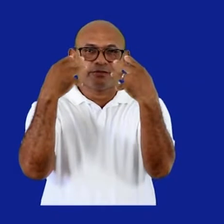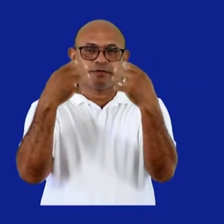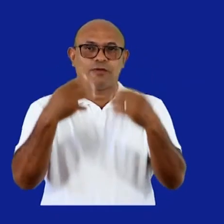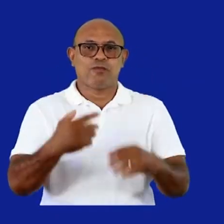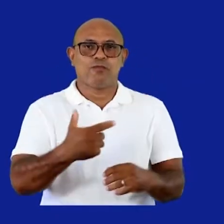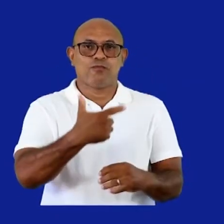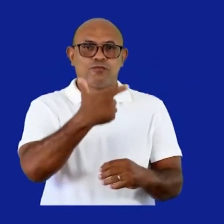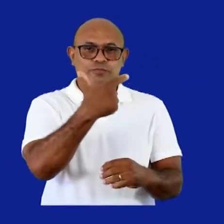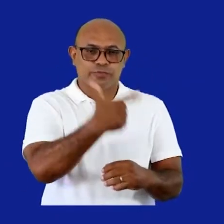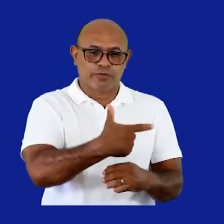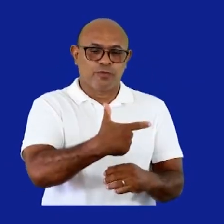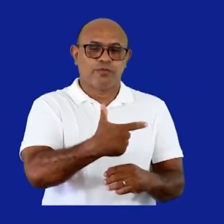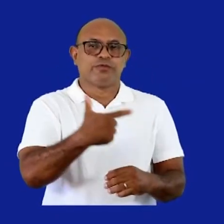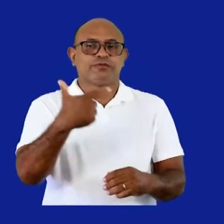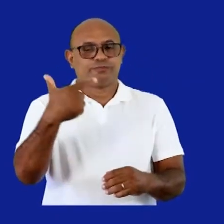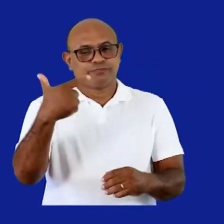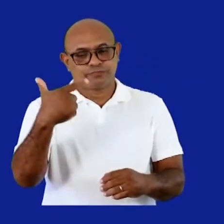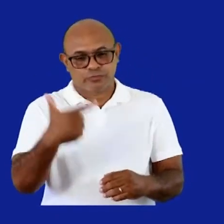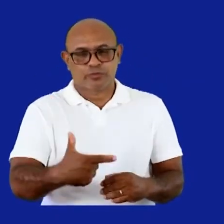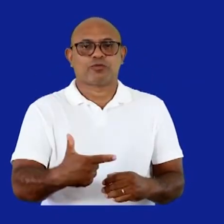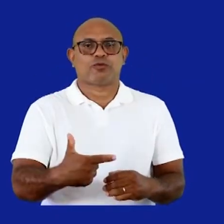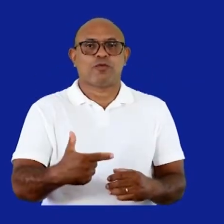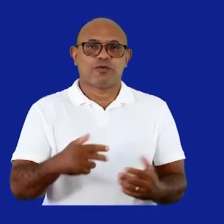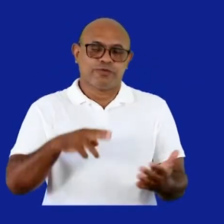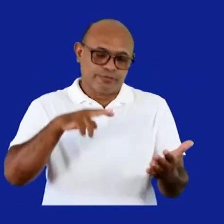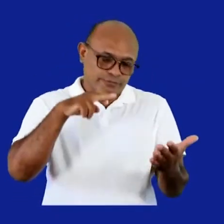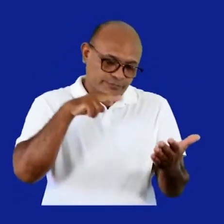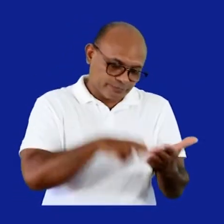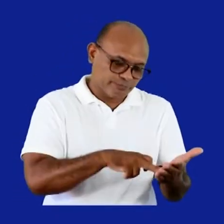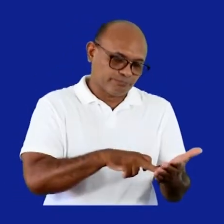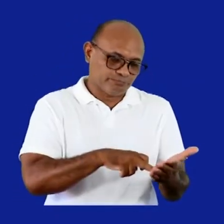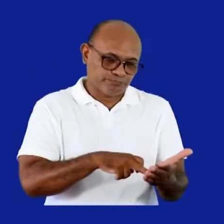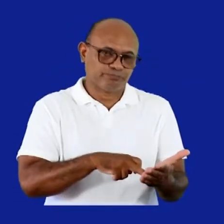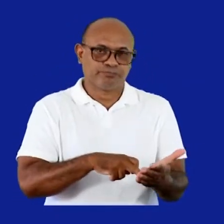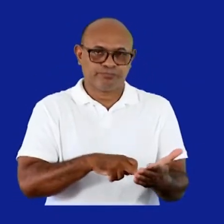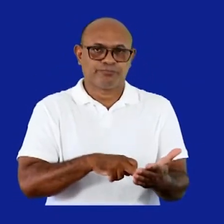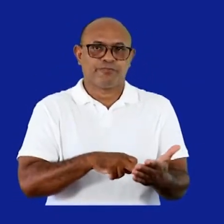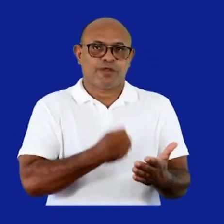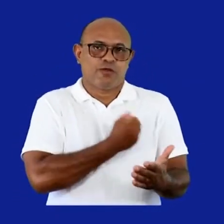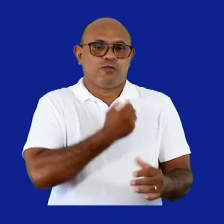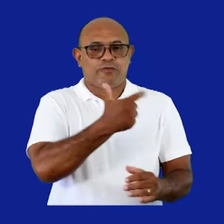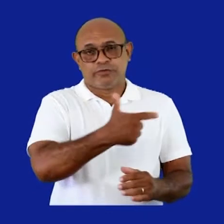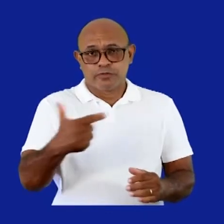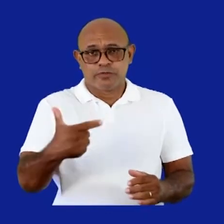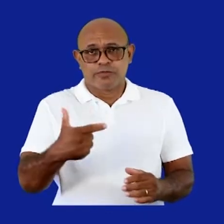Atenção para o toque do 22. 2. 2.